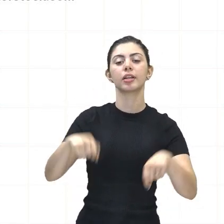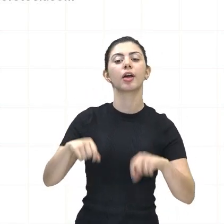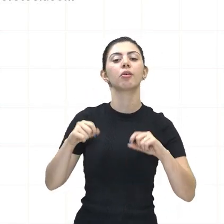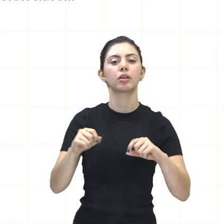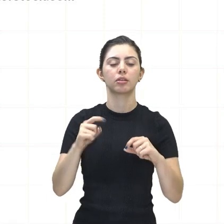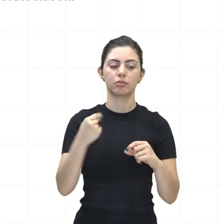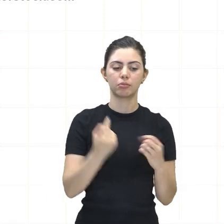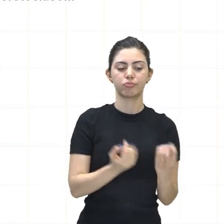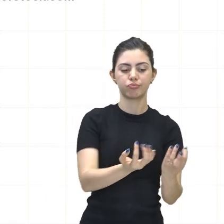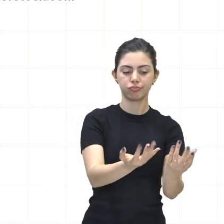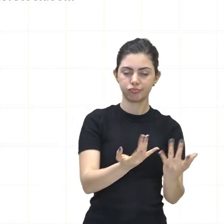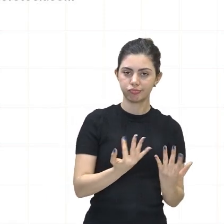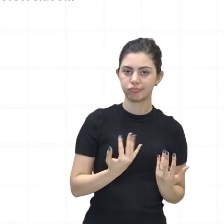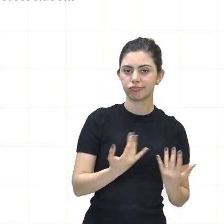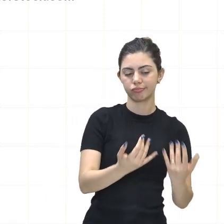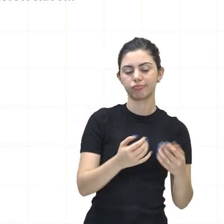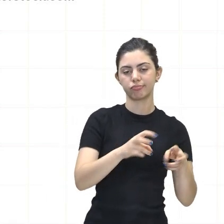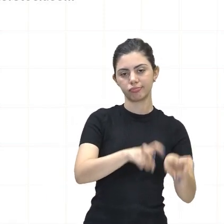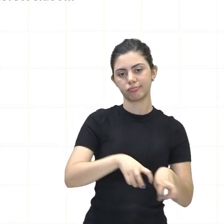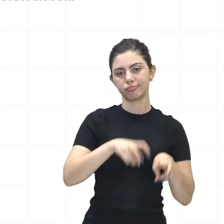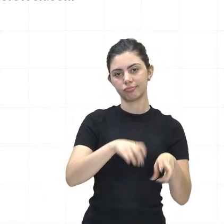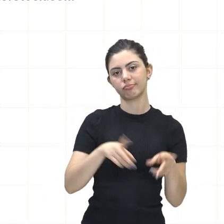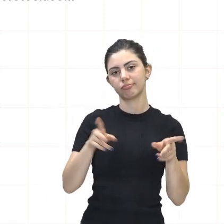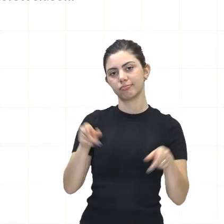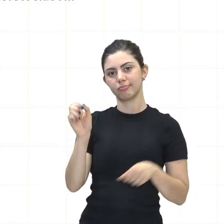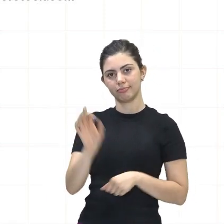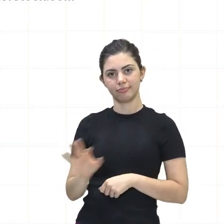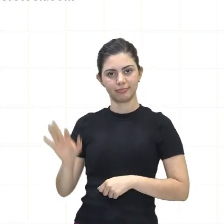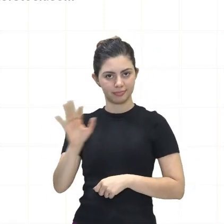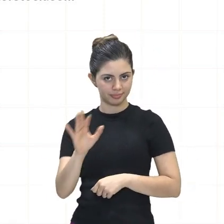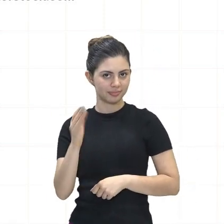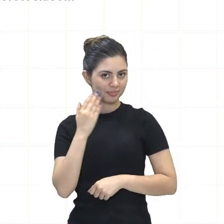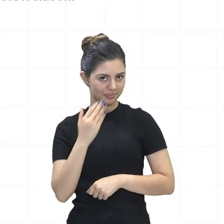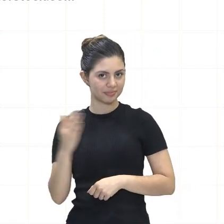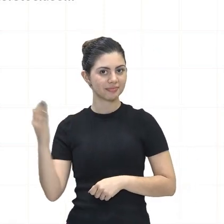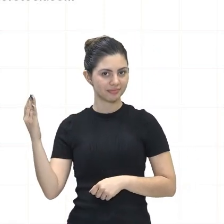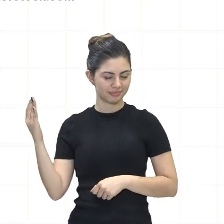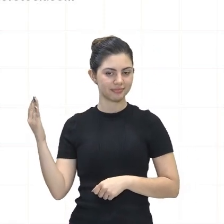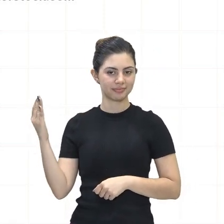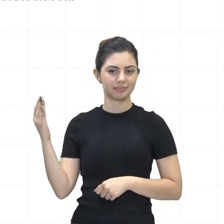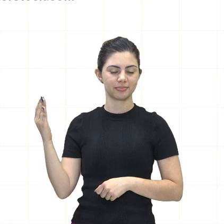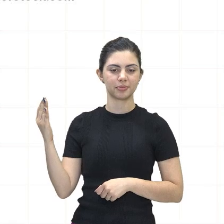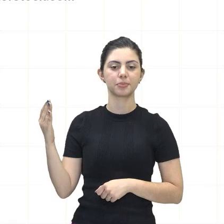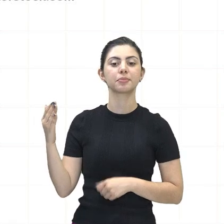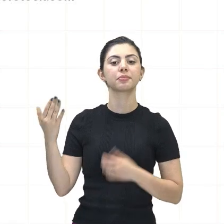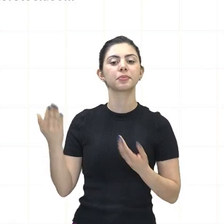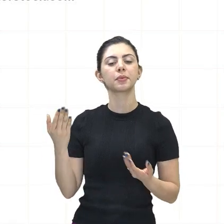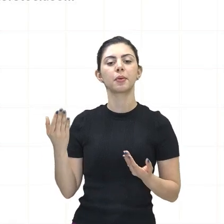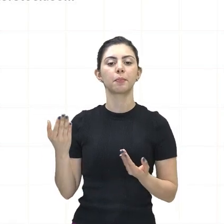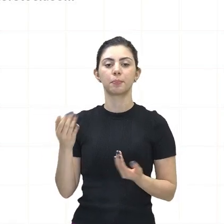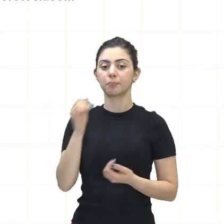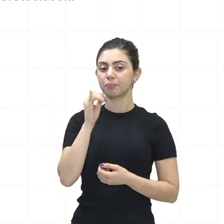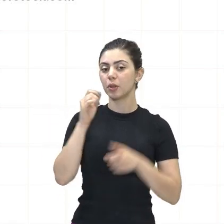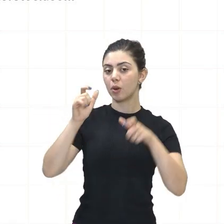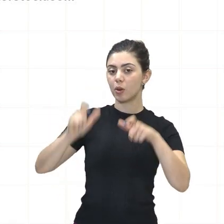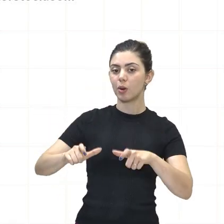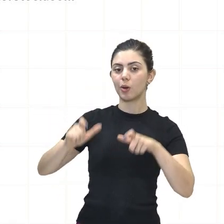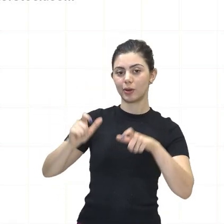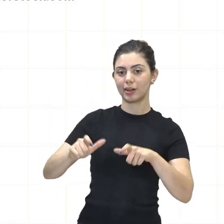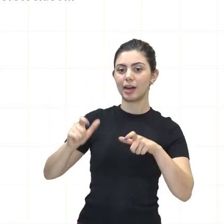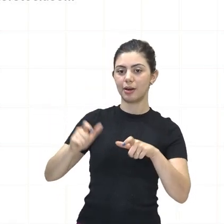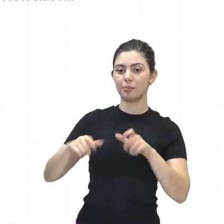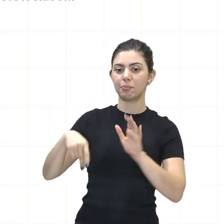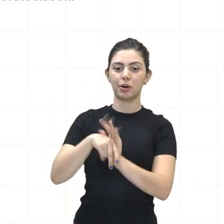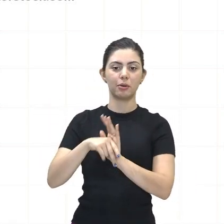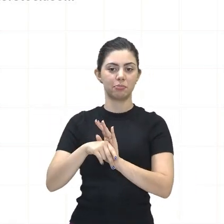uma produção agropecuária, né, como a gente está vendo aí nessa imagem aí de Colchagua, né, lá no